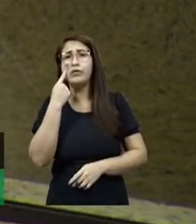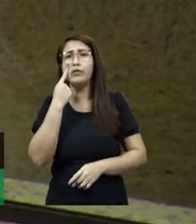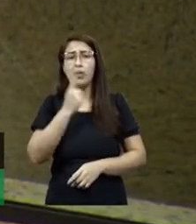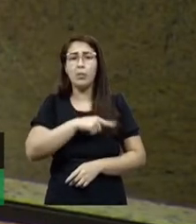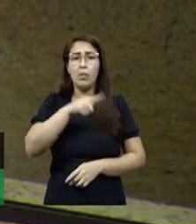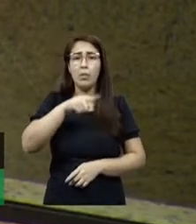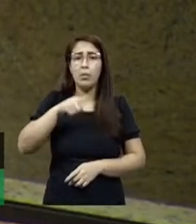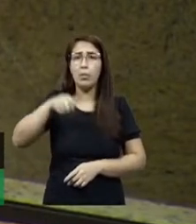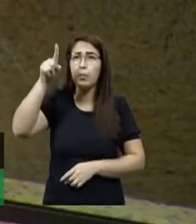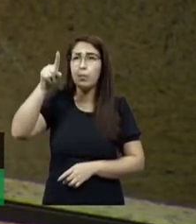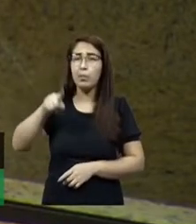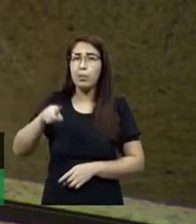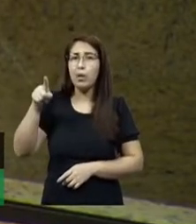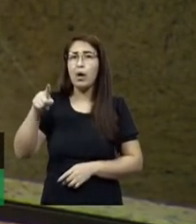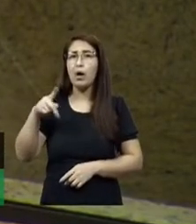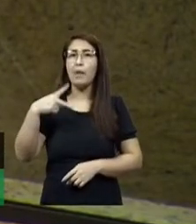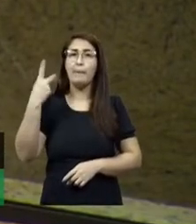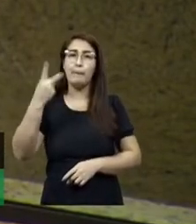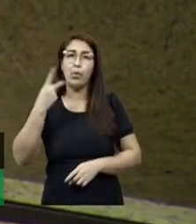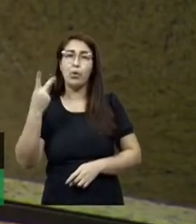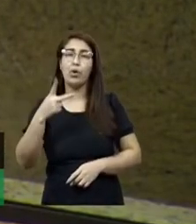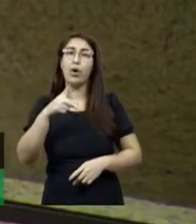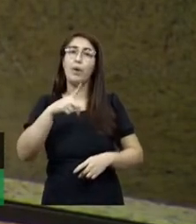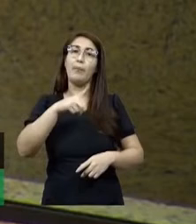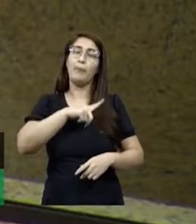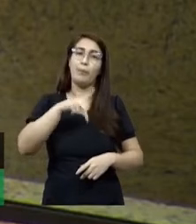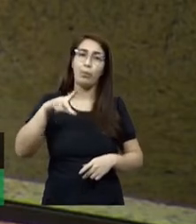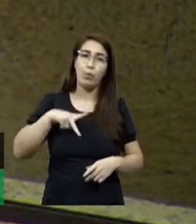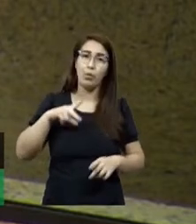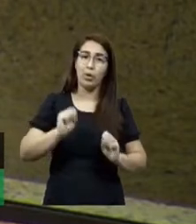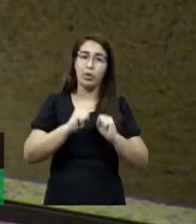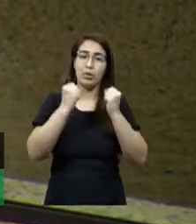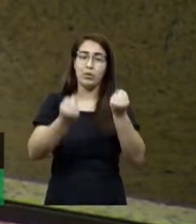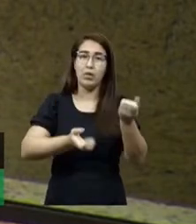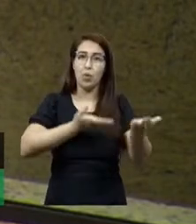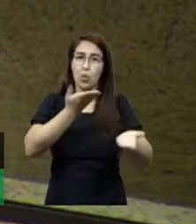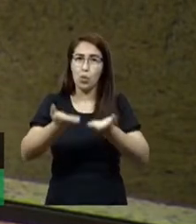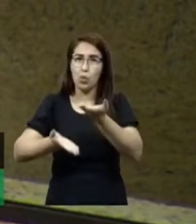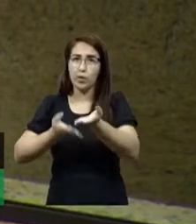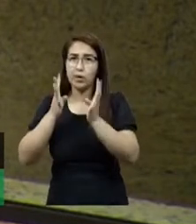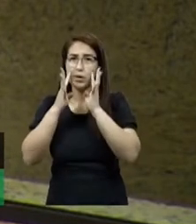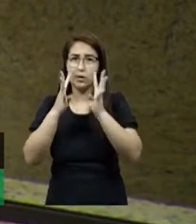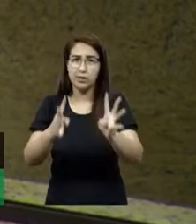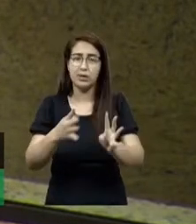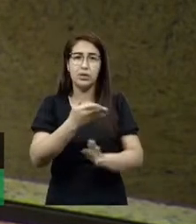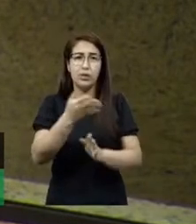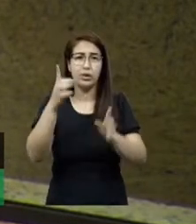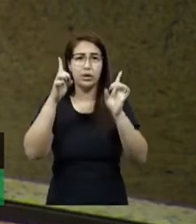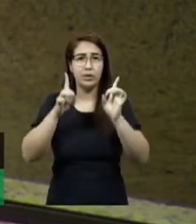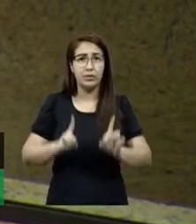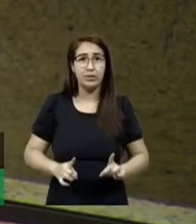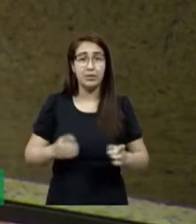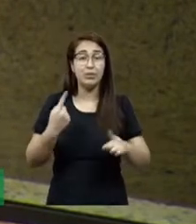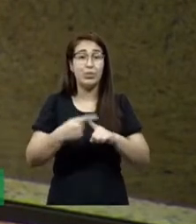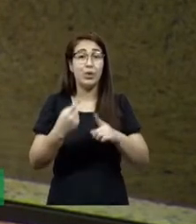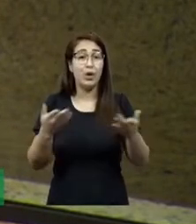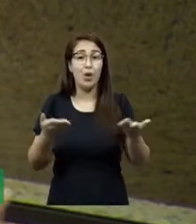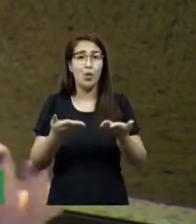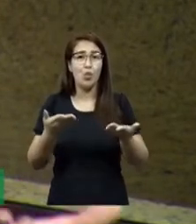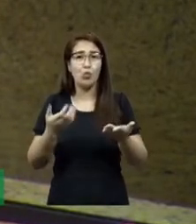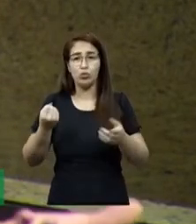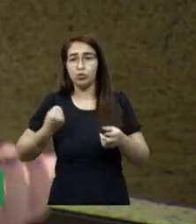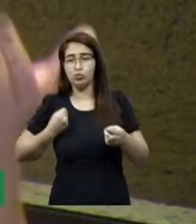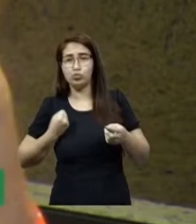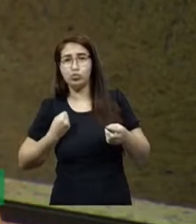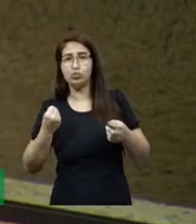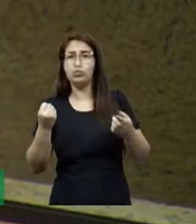fim de políticas públicas de apoio às pessoas com deficiência, se possa ter dados que hoje nós não temos. É só isso.